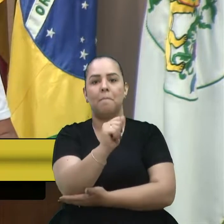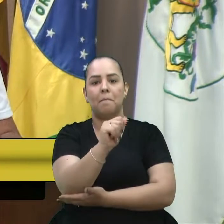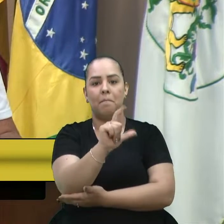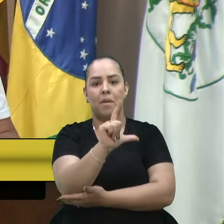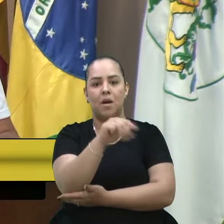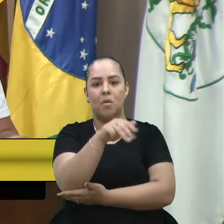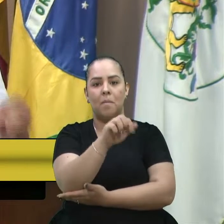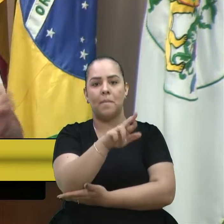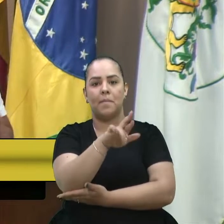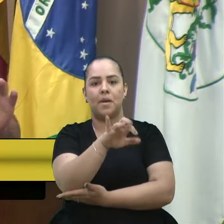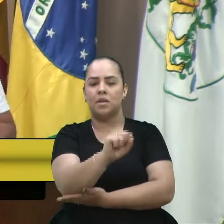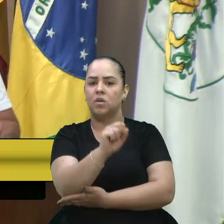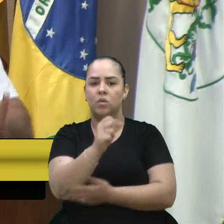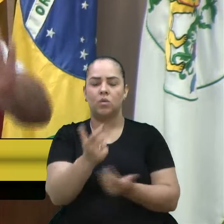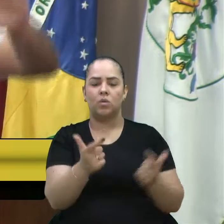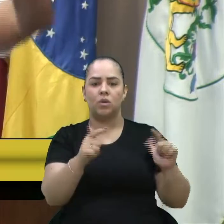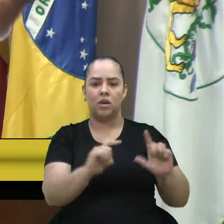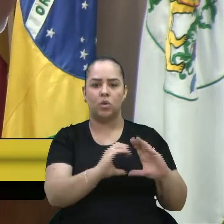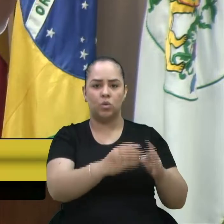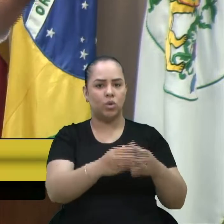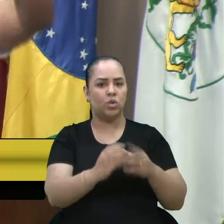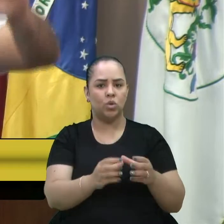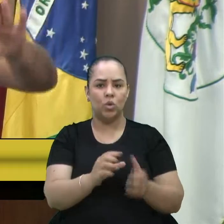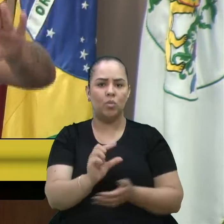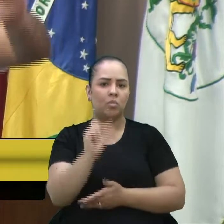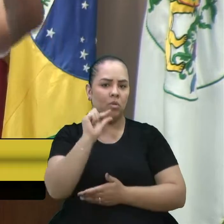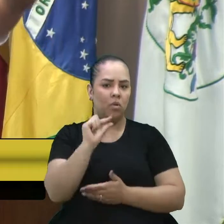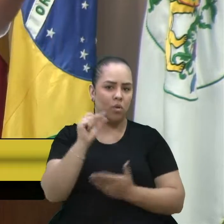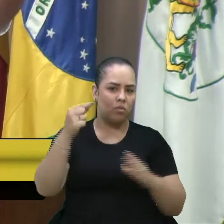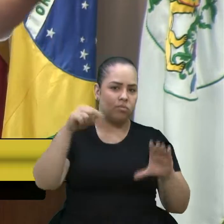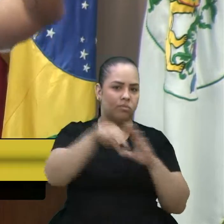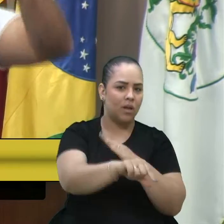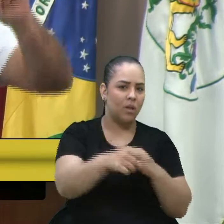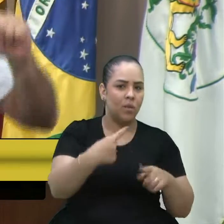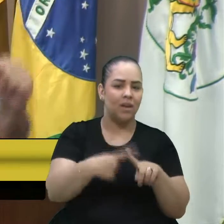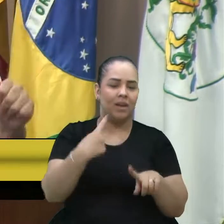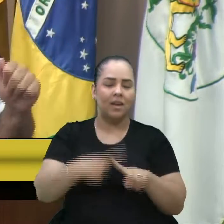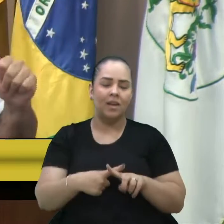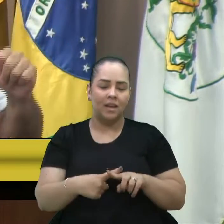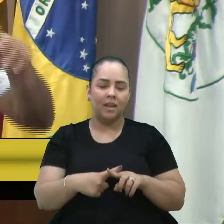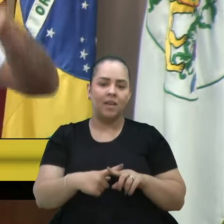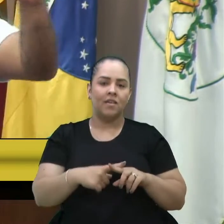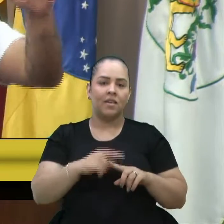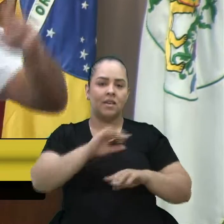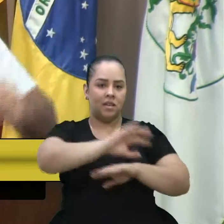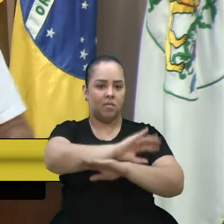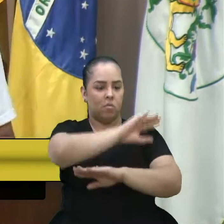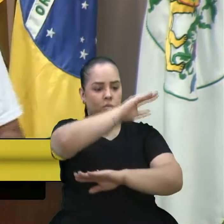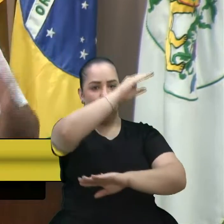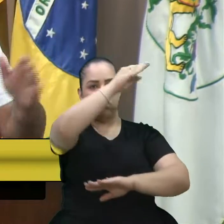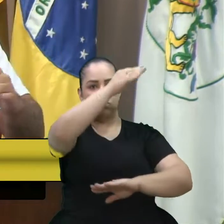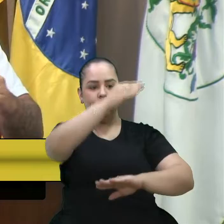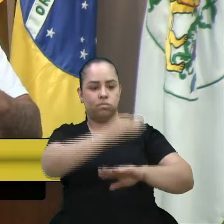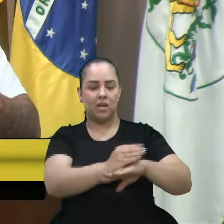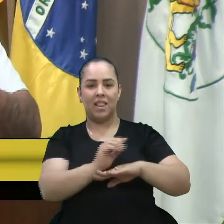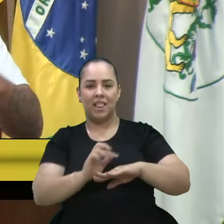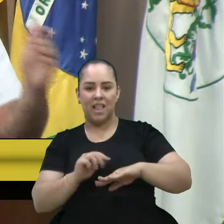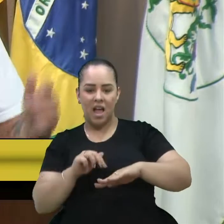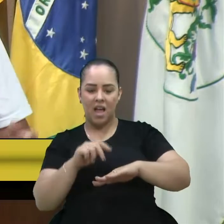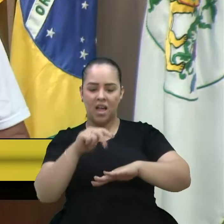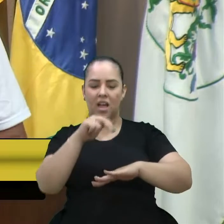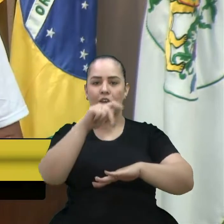pouco explorado, né? O quilombo fica no alto de um morro, difícil para